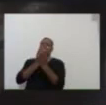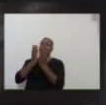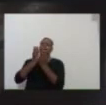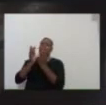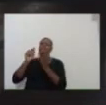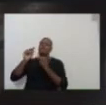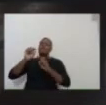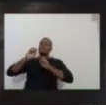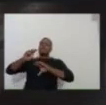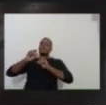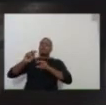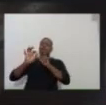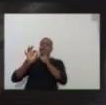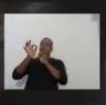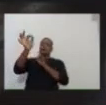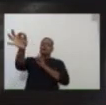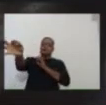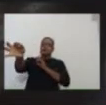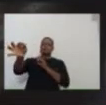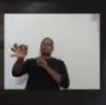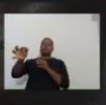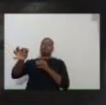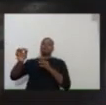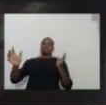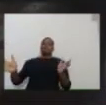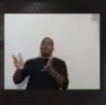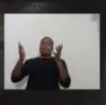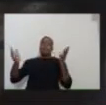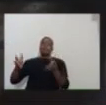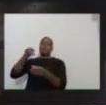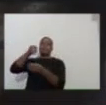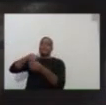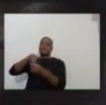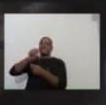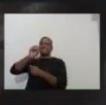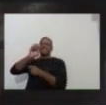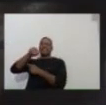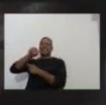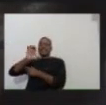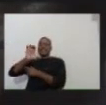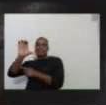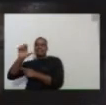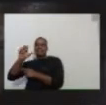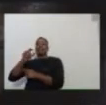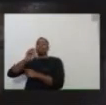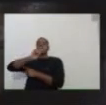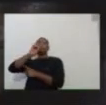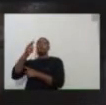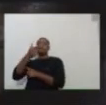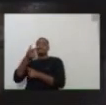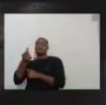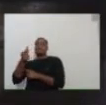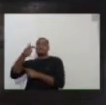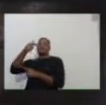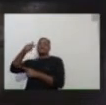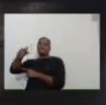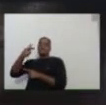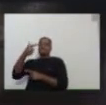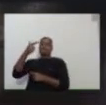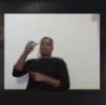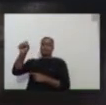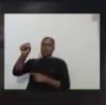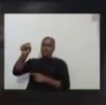pelo SENAC 26, 27 e 28 de agosto. Sejam todos